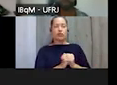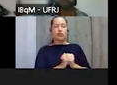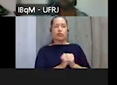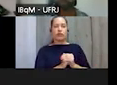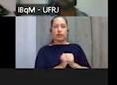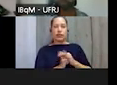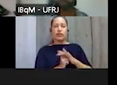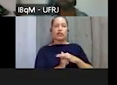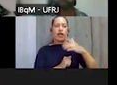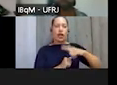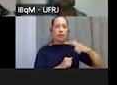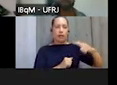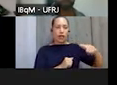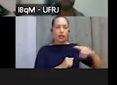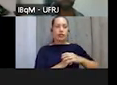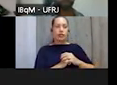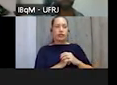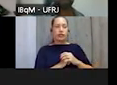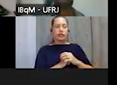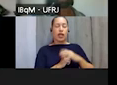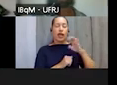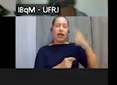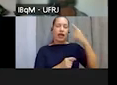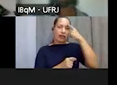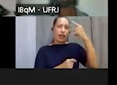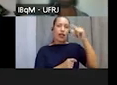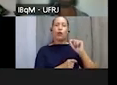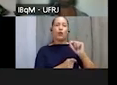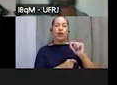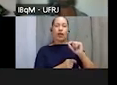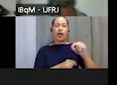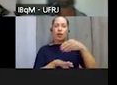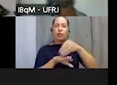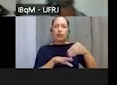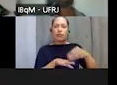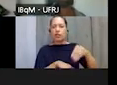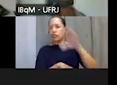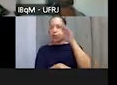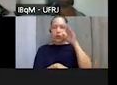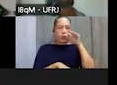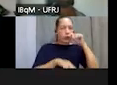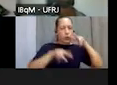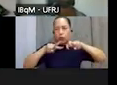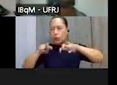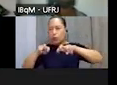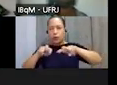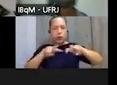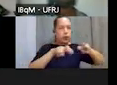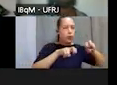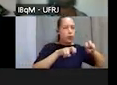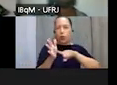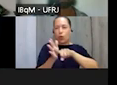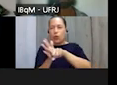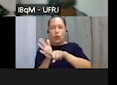um todo, que é a ideia do paleontólogo desbravador. É o caçador de